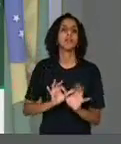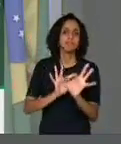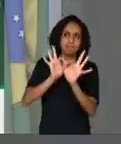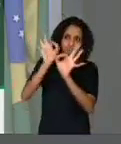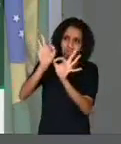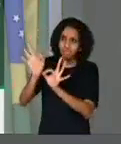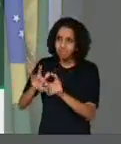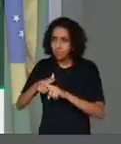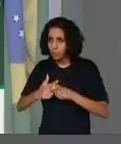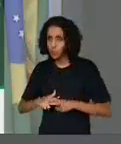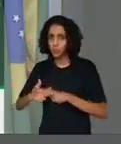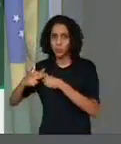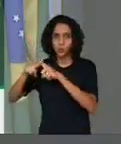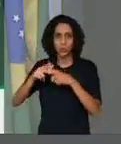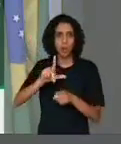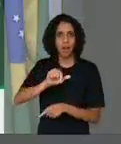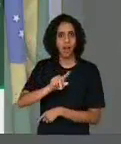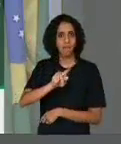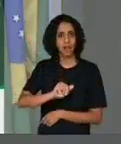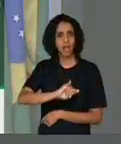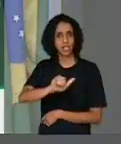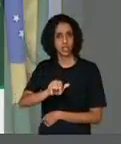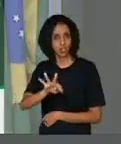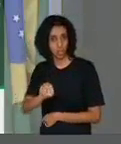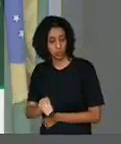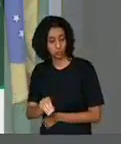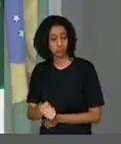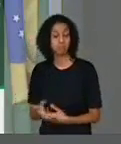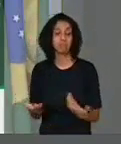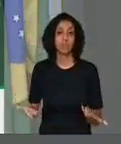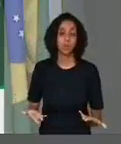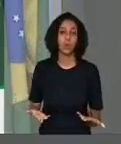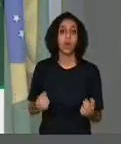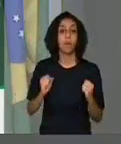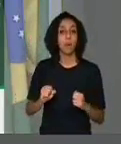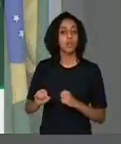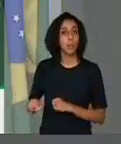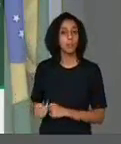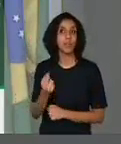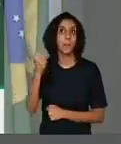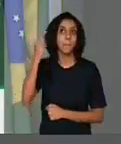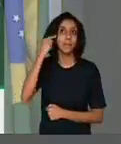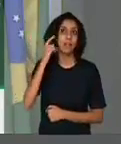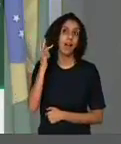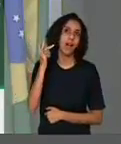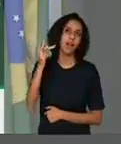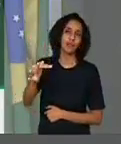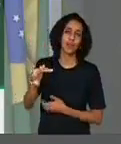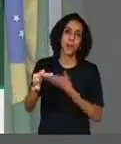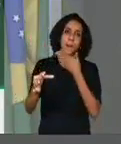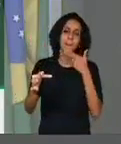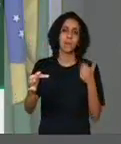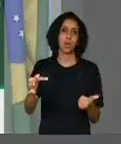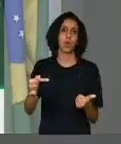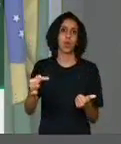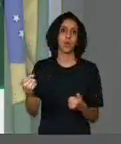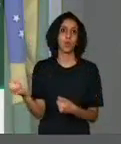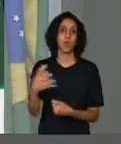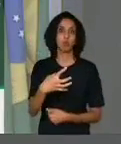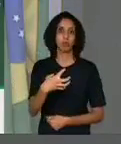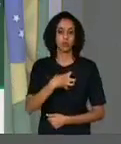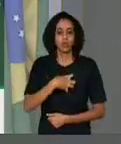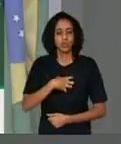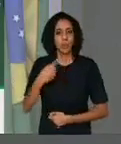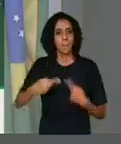tudo isso pode nos ocasionar e nos ofertar uma perspectiva futura de uma nova forma de fazer política. Então,